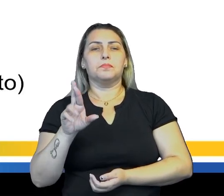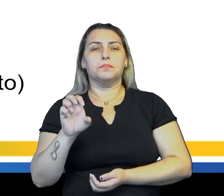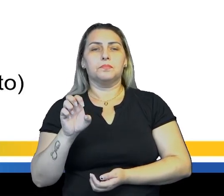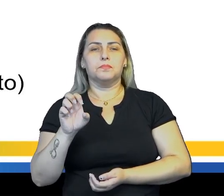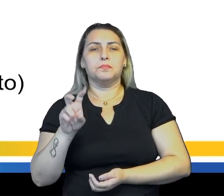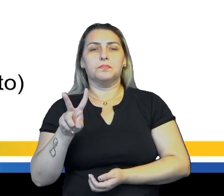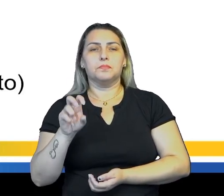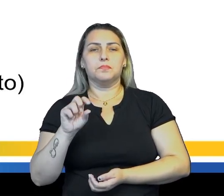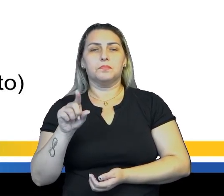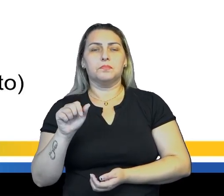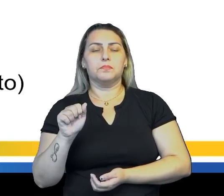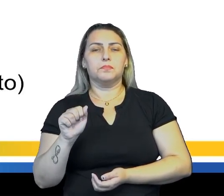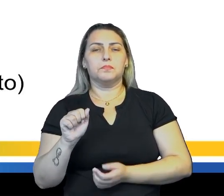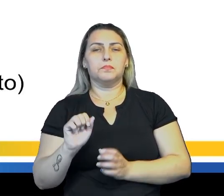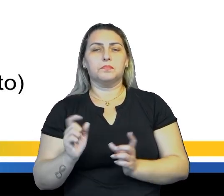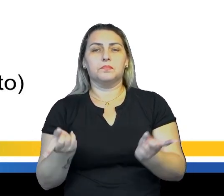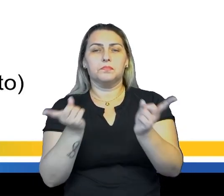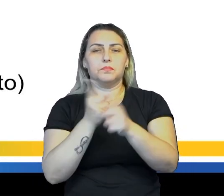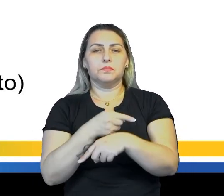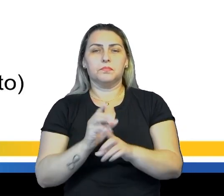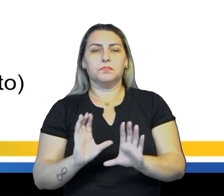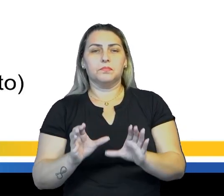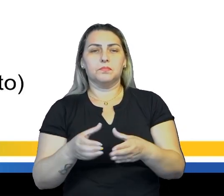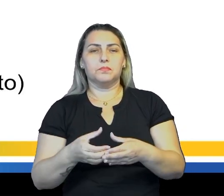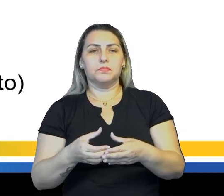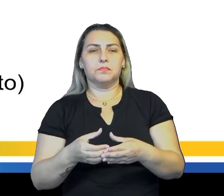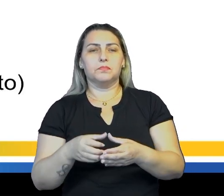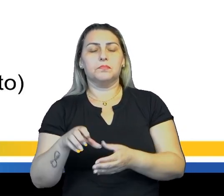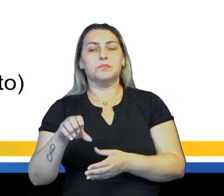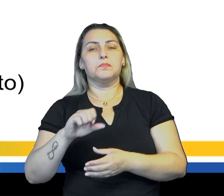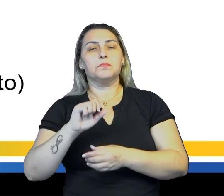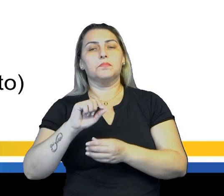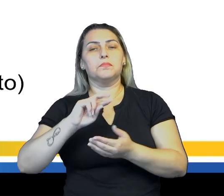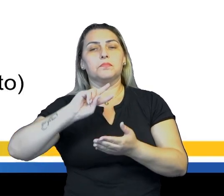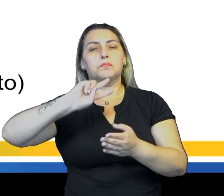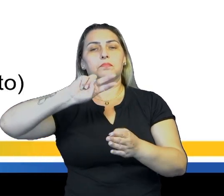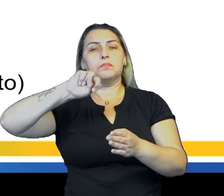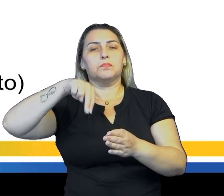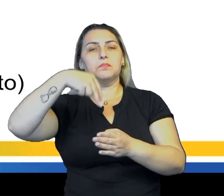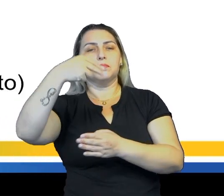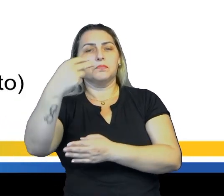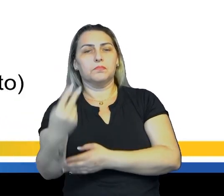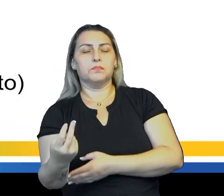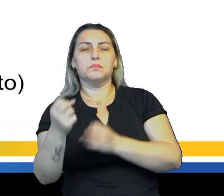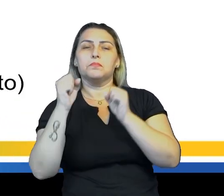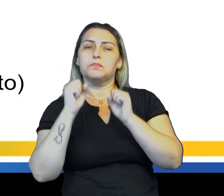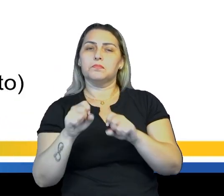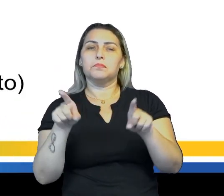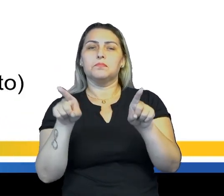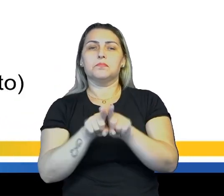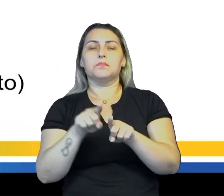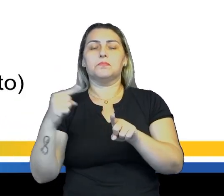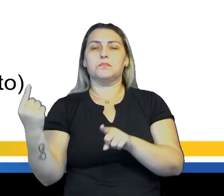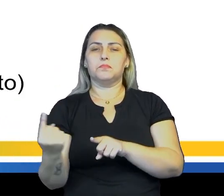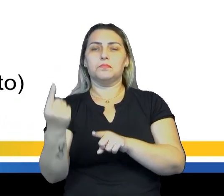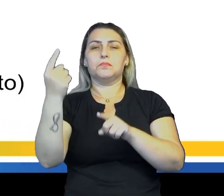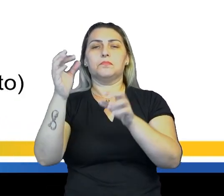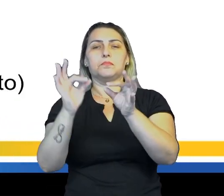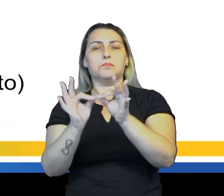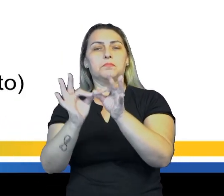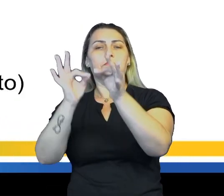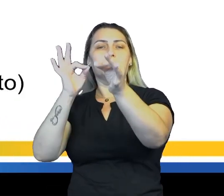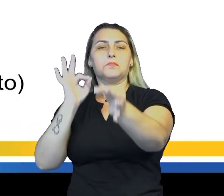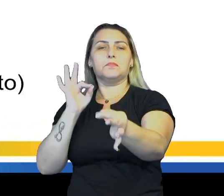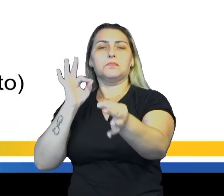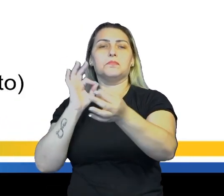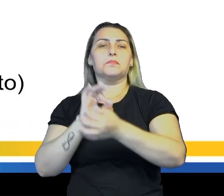é o movimento de uma caminhada específica revezamento que é uma atividade em equipe saltos que podem ser tanto em altura ou seja para quem pula